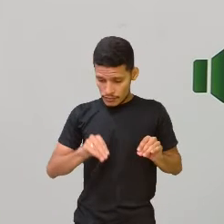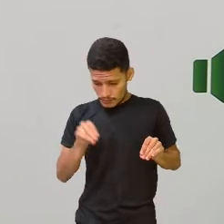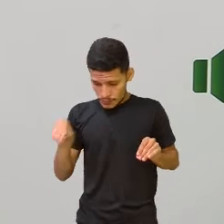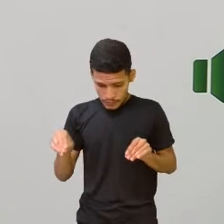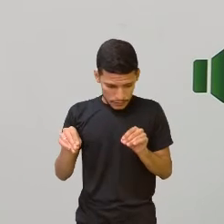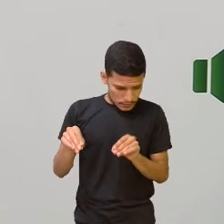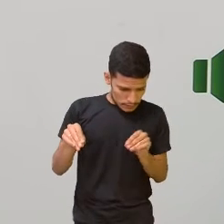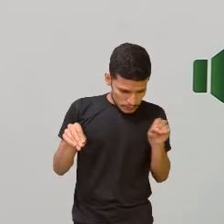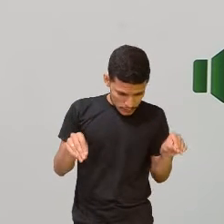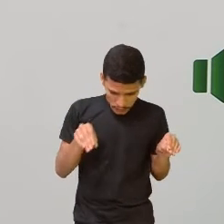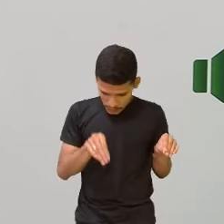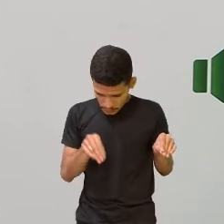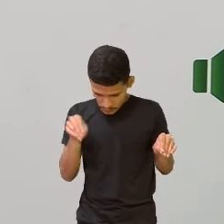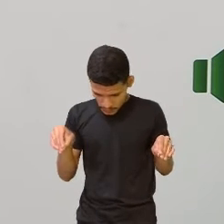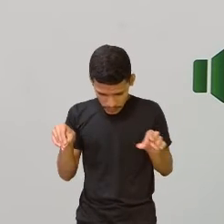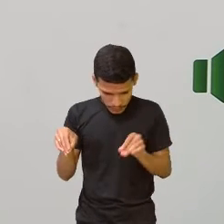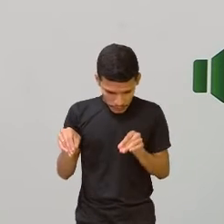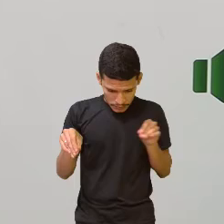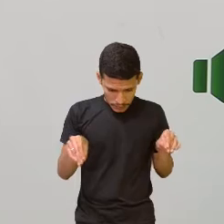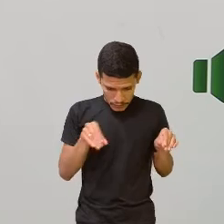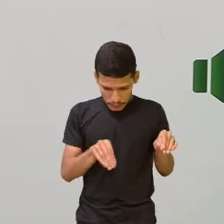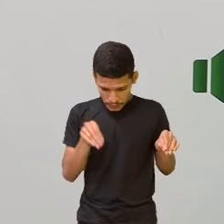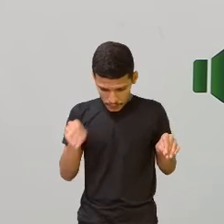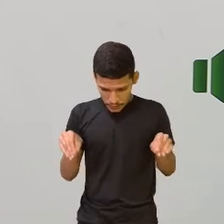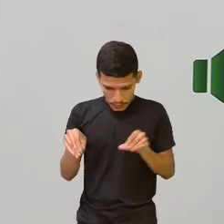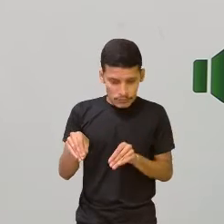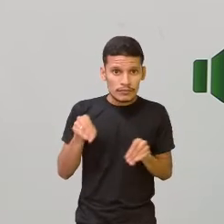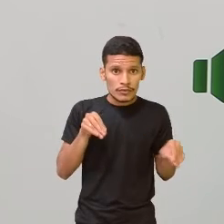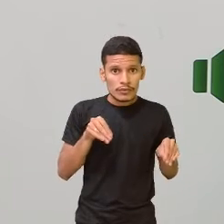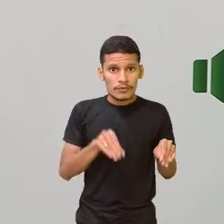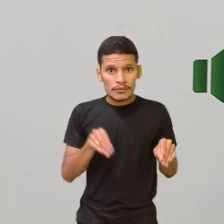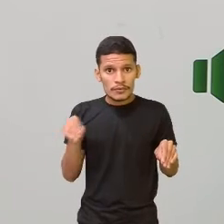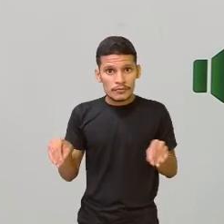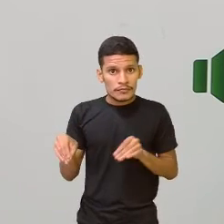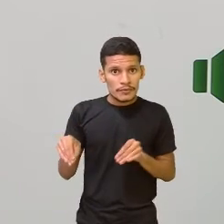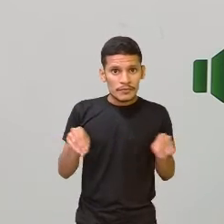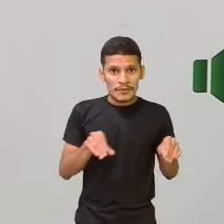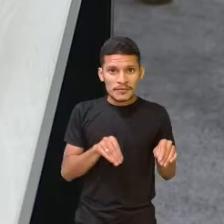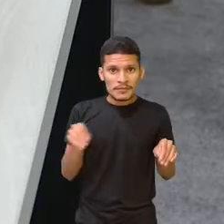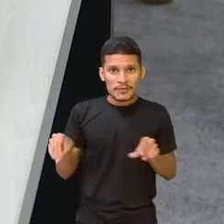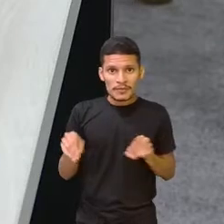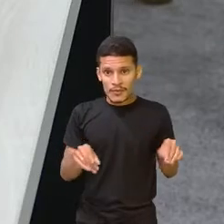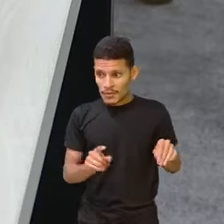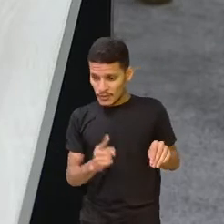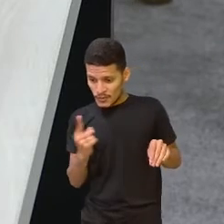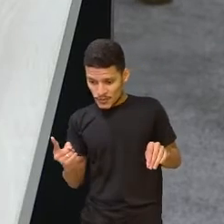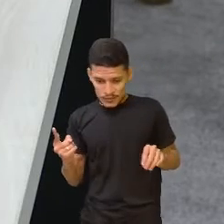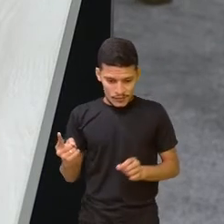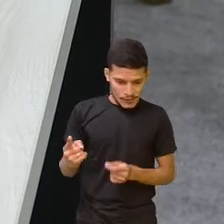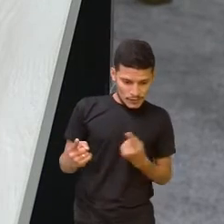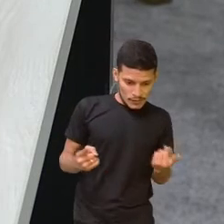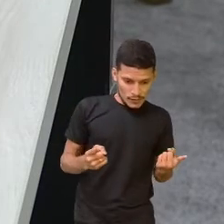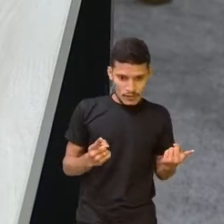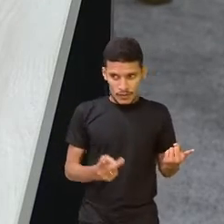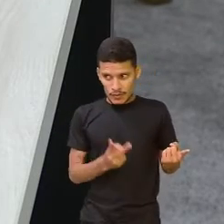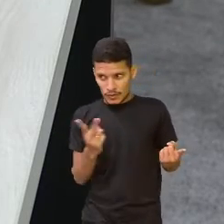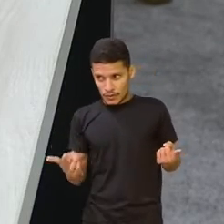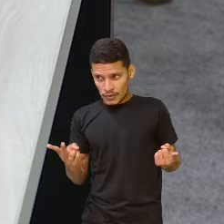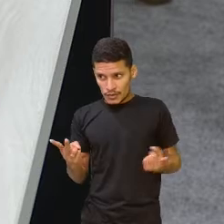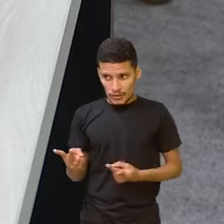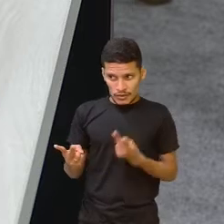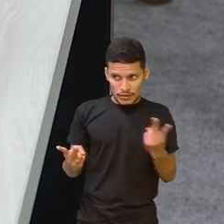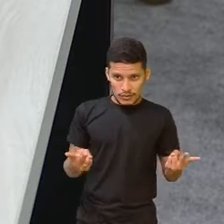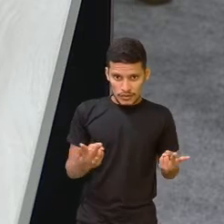cada vez, a gente vai um para mim, um para a professora Abigail. Para mim, um para ela. Um